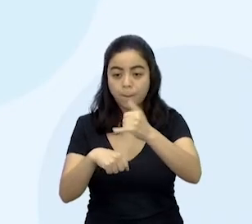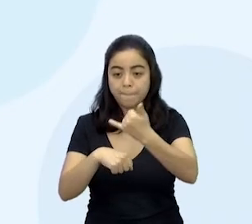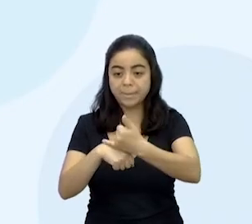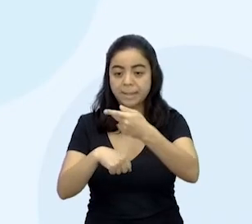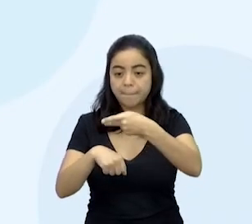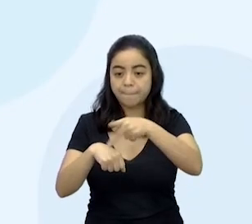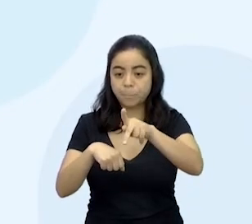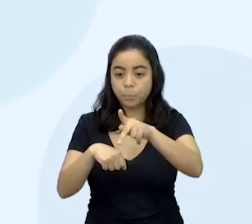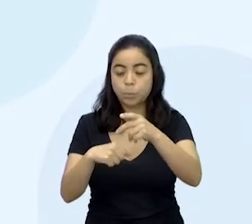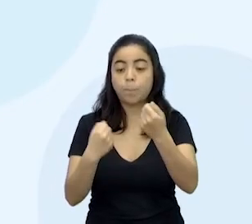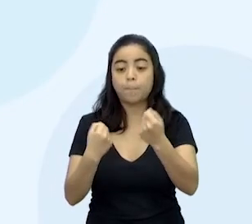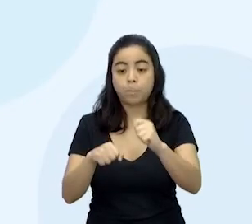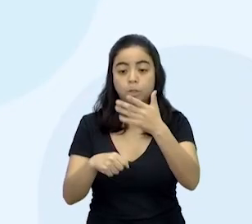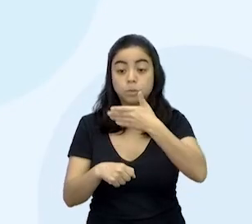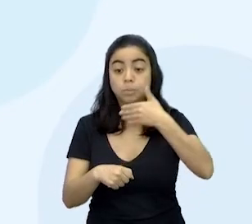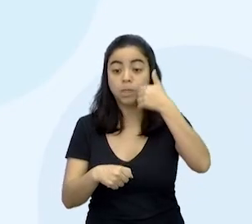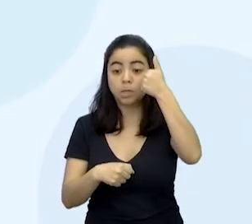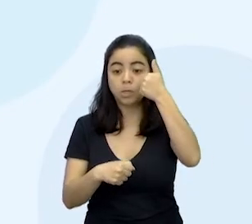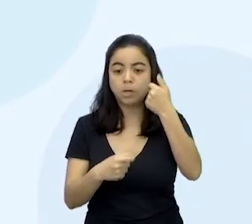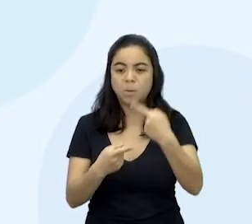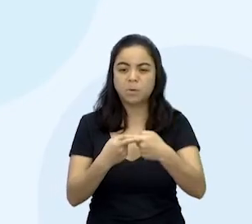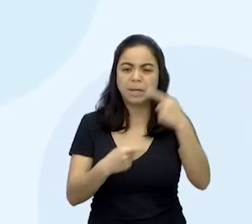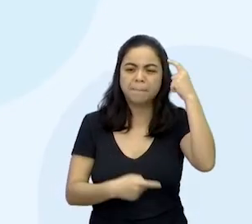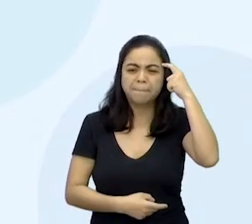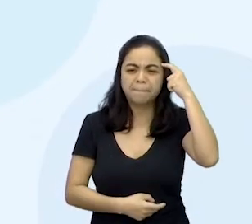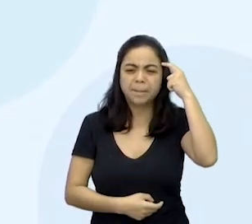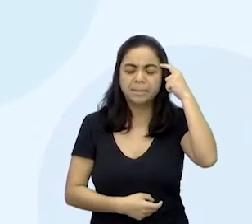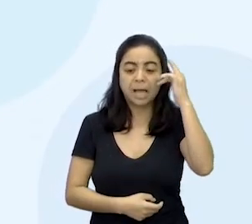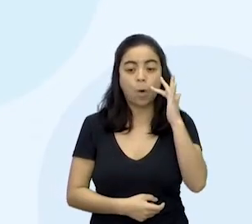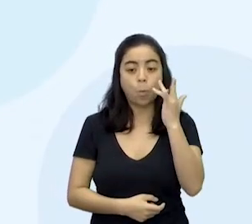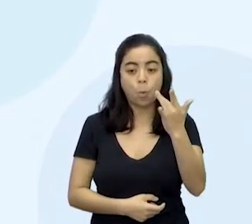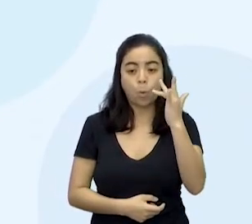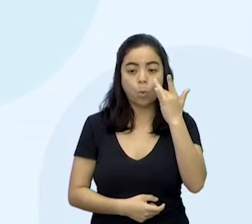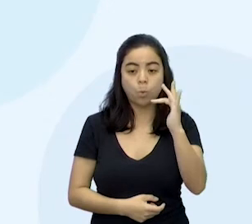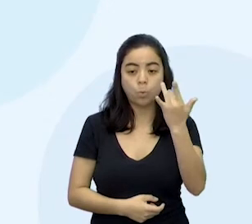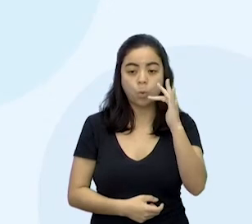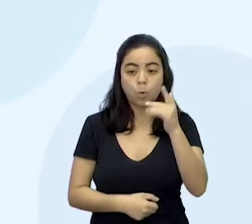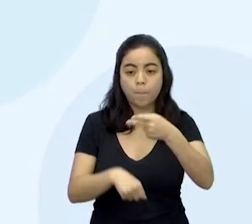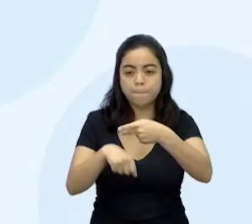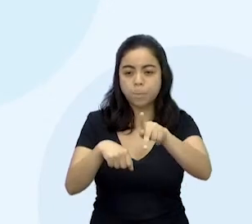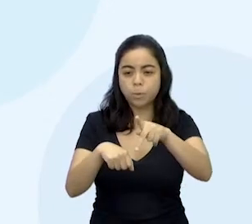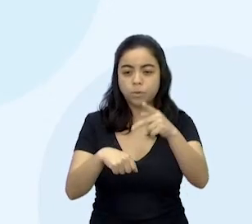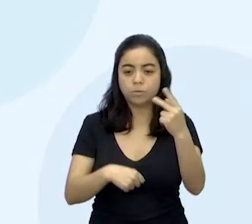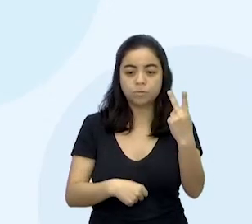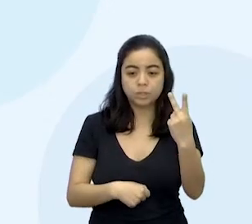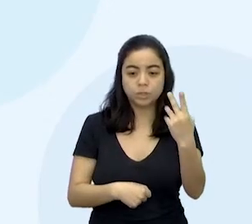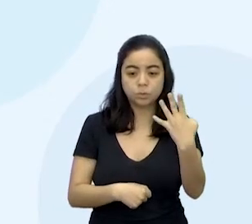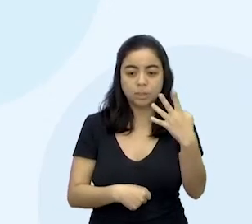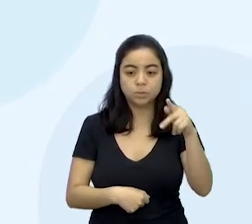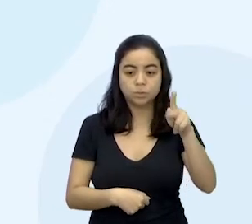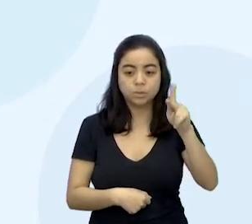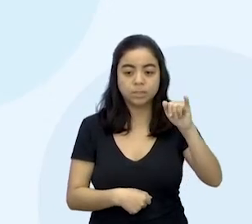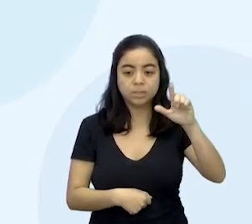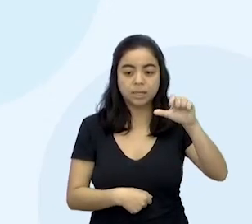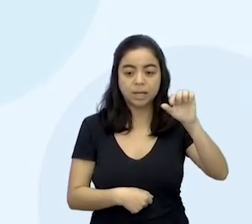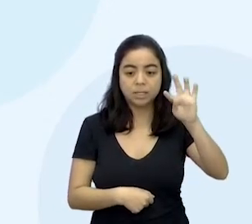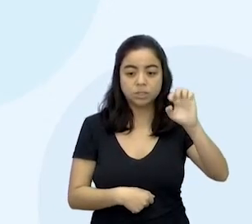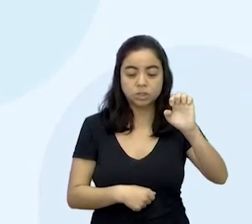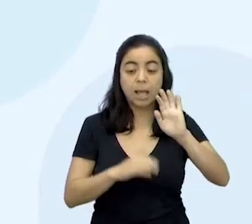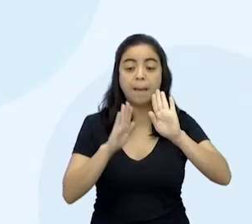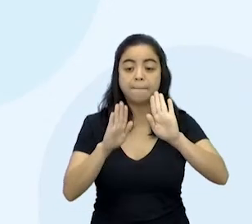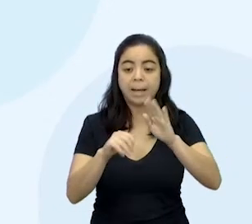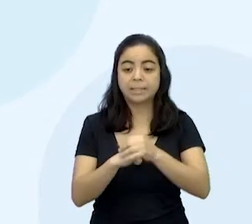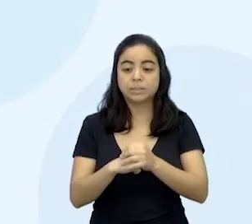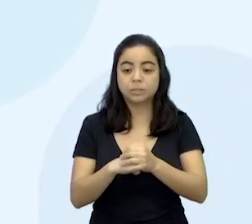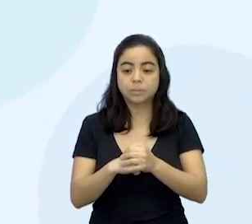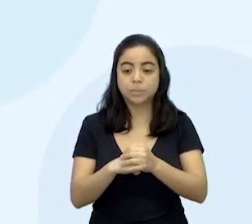ok? Porque se a gente pensar, por exemplo, no ouro, o ouro puro é o 24 quilates, mas a gente usa para fazer joia o